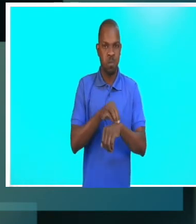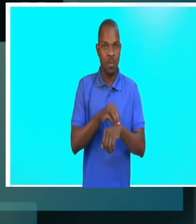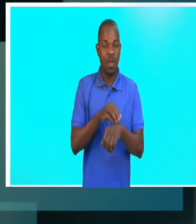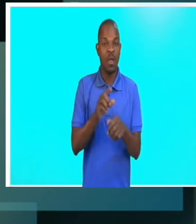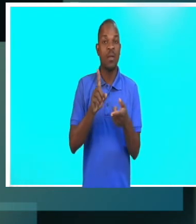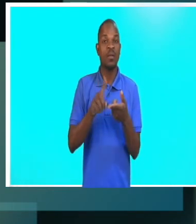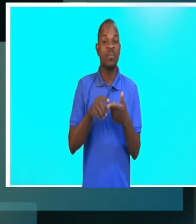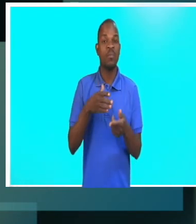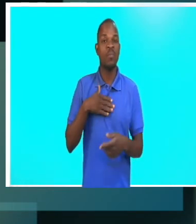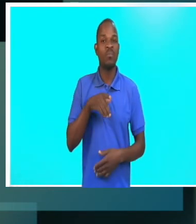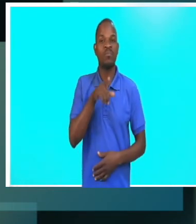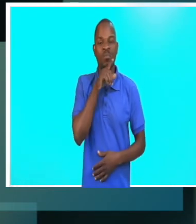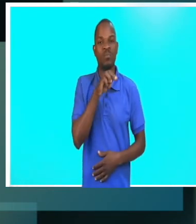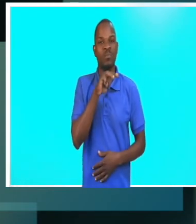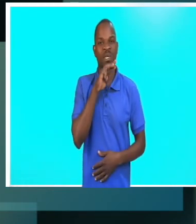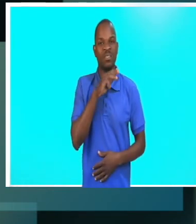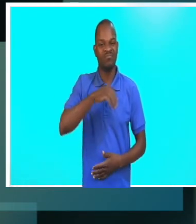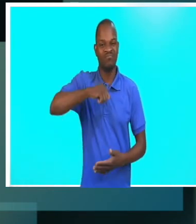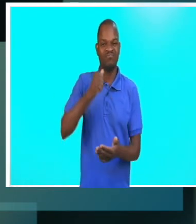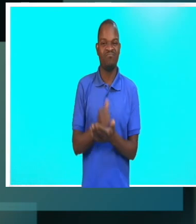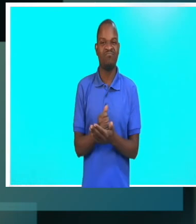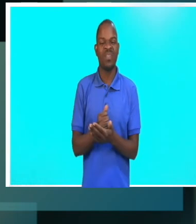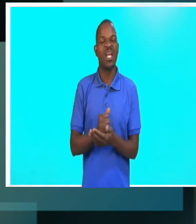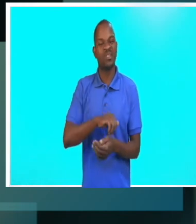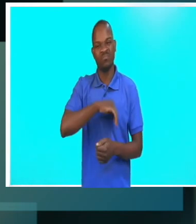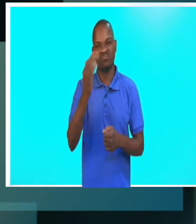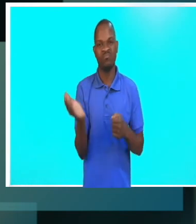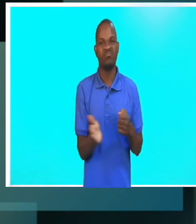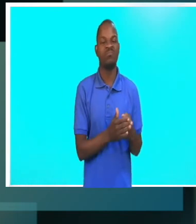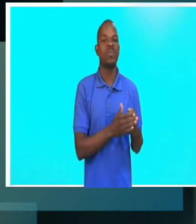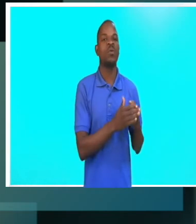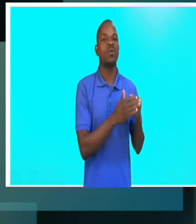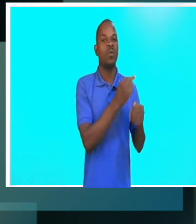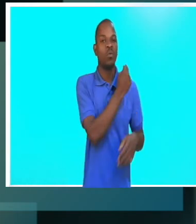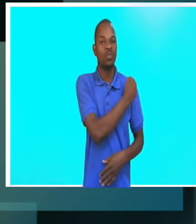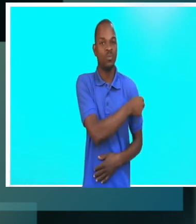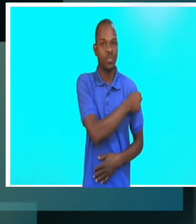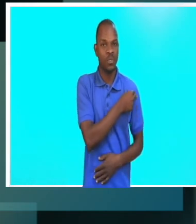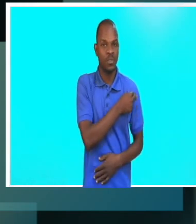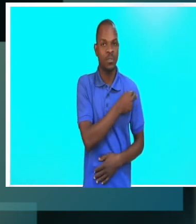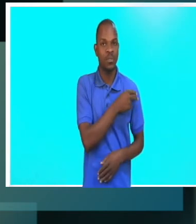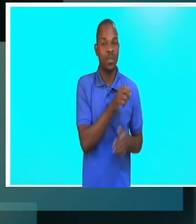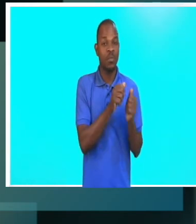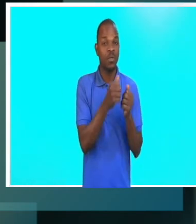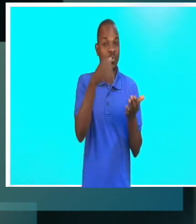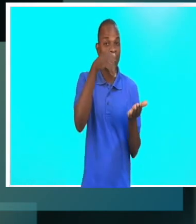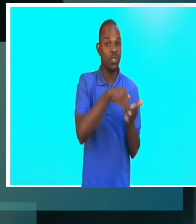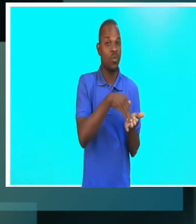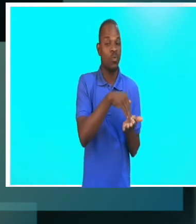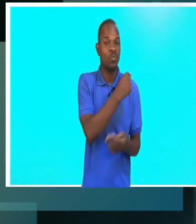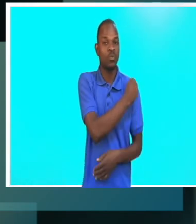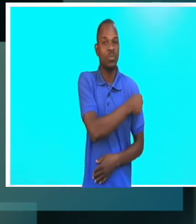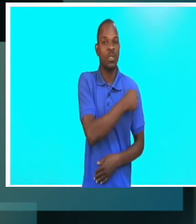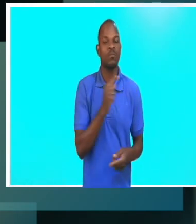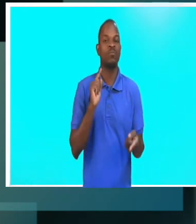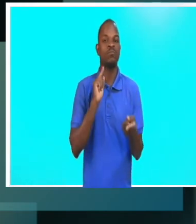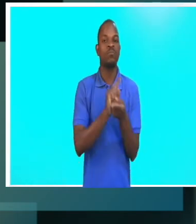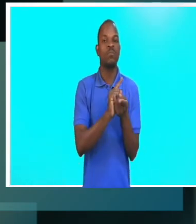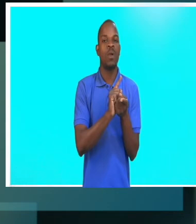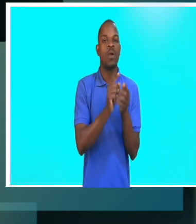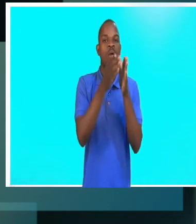Então, meus pais decidiram que tínhamos que voltar para lá. Só que quando voltamos para o hospital, estavam lá estagiários.